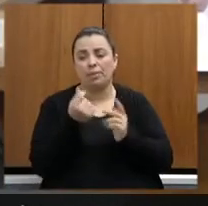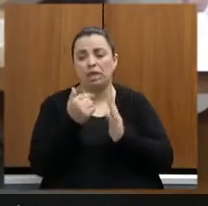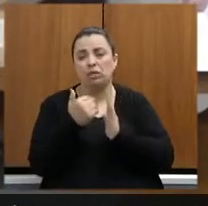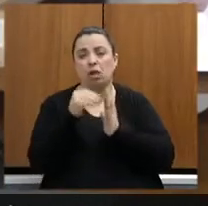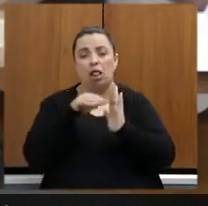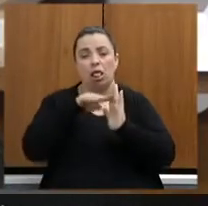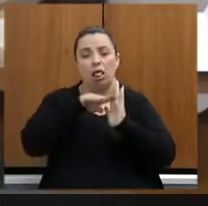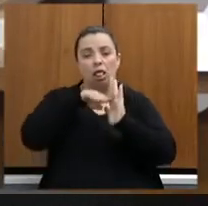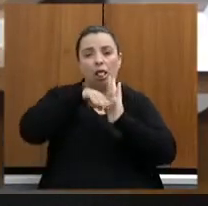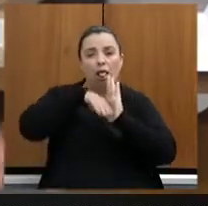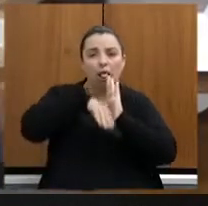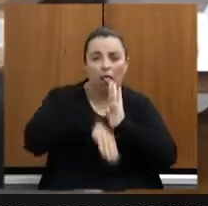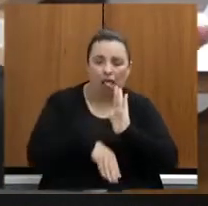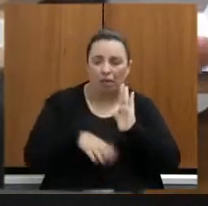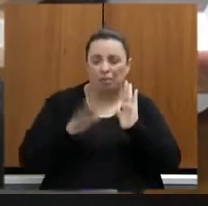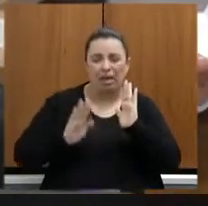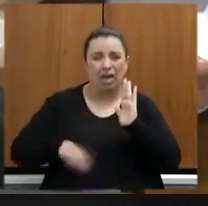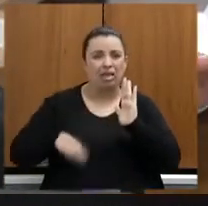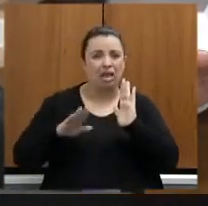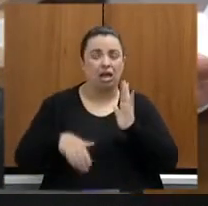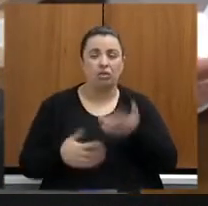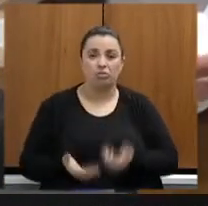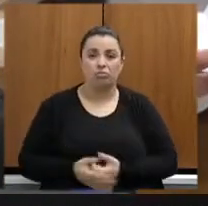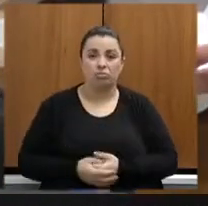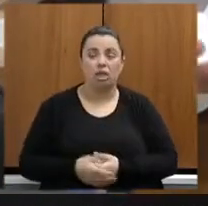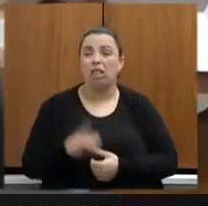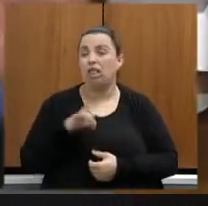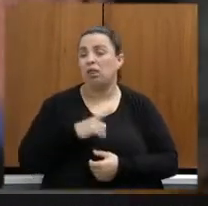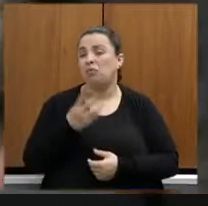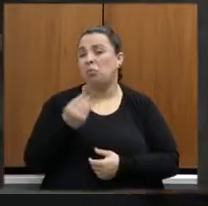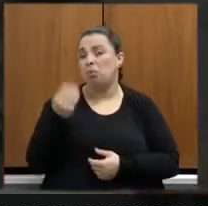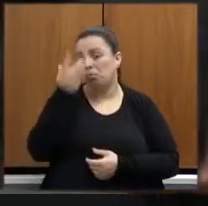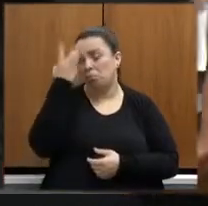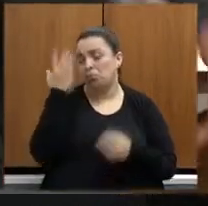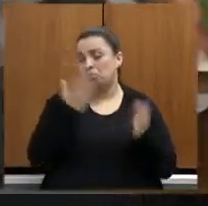muitos muitos deixaram de produzir muitos